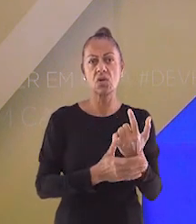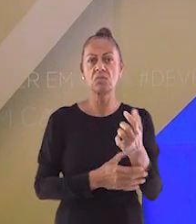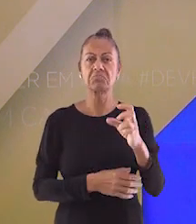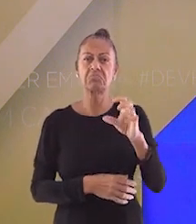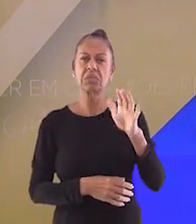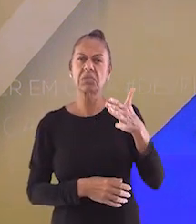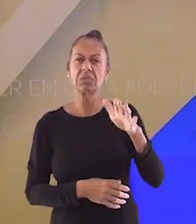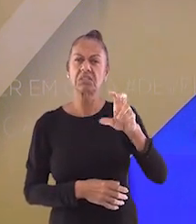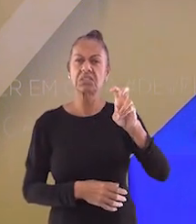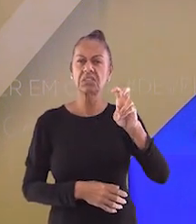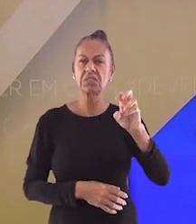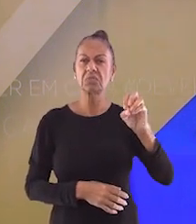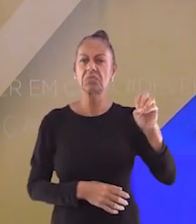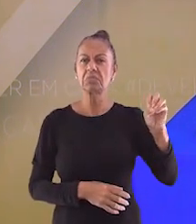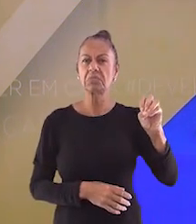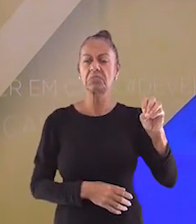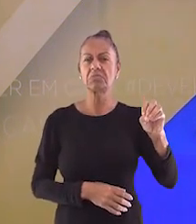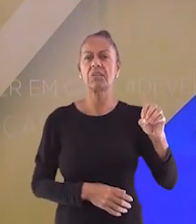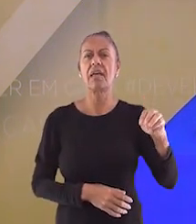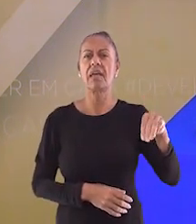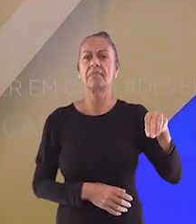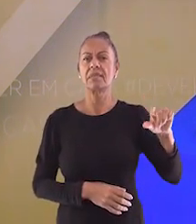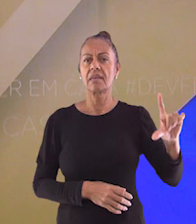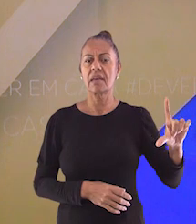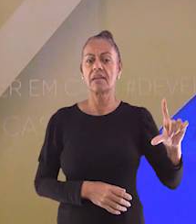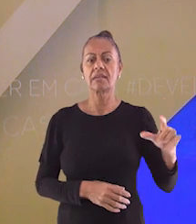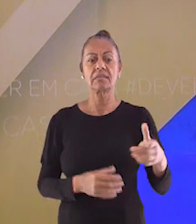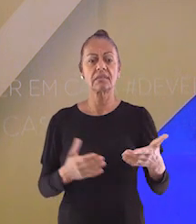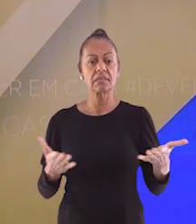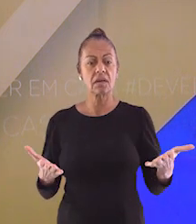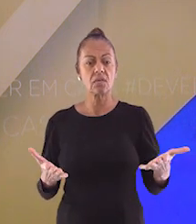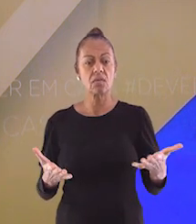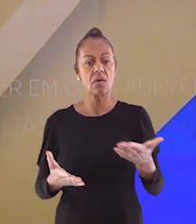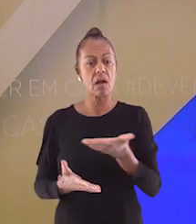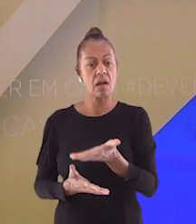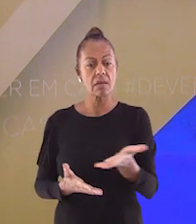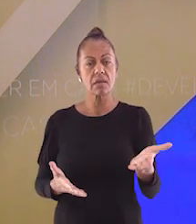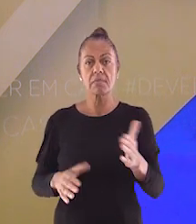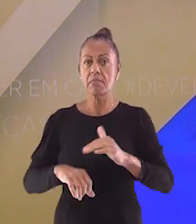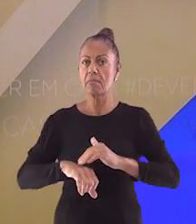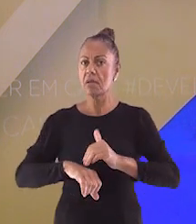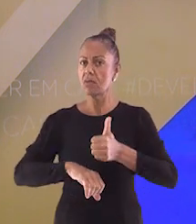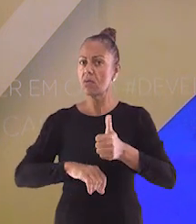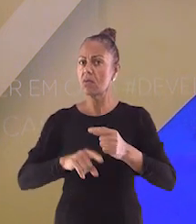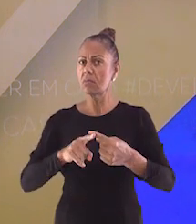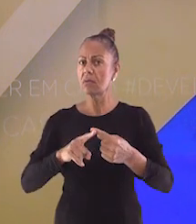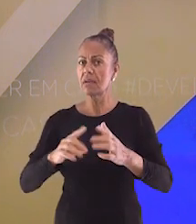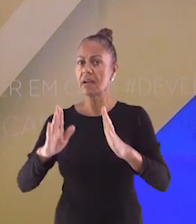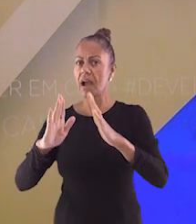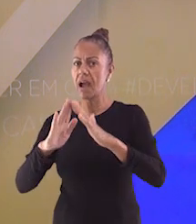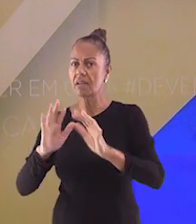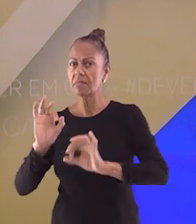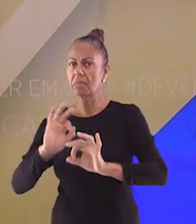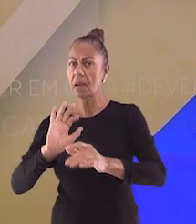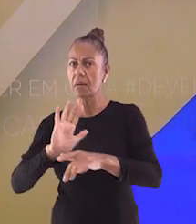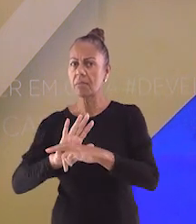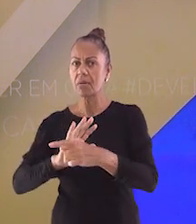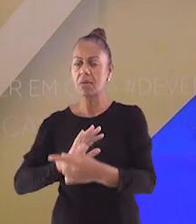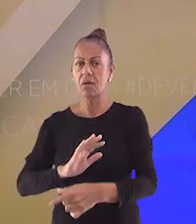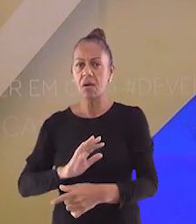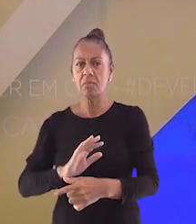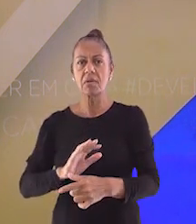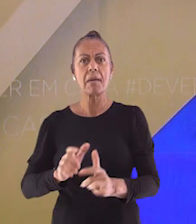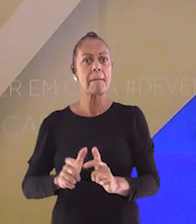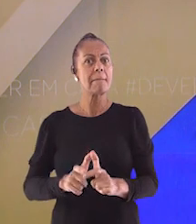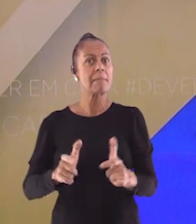meio litro. Pois é. Então, só com os ingredientes que usamos aqui, conseguimos fazer cerca de 10 garrafinhas desses. Ou